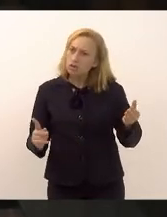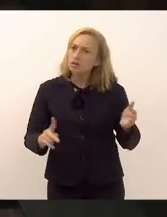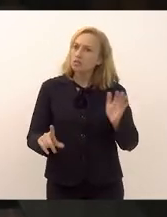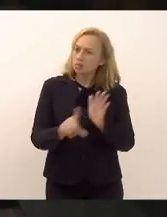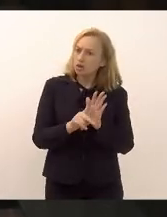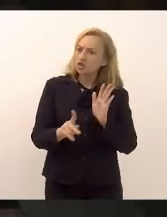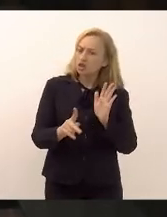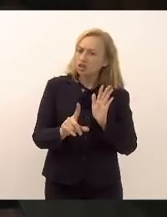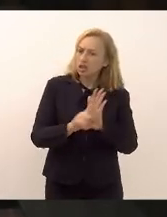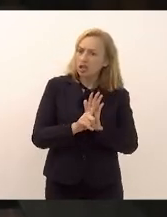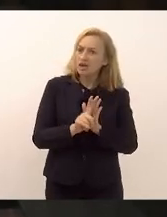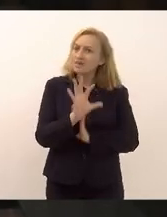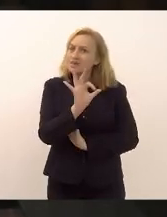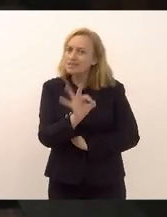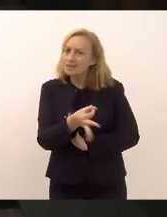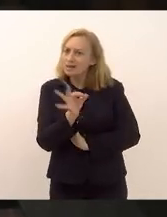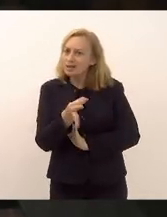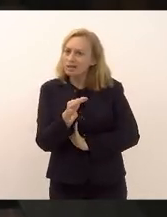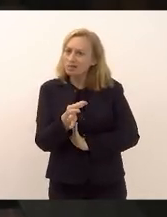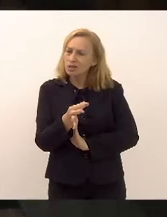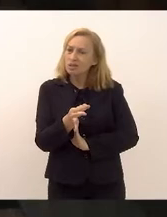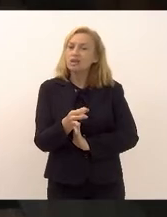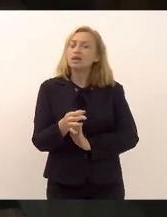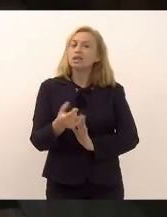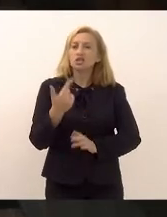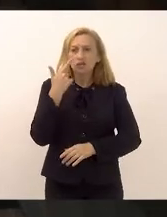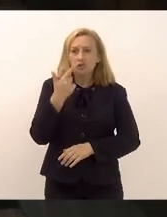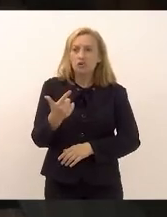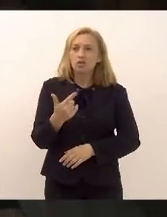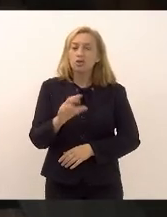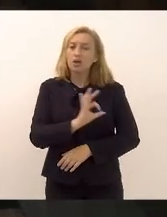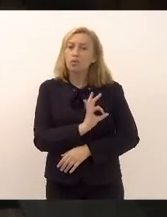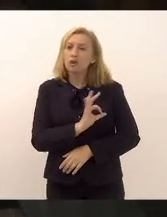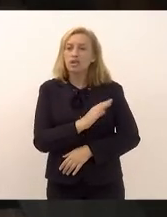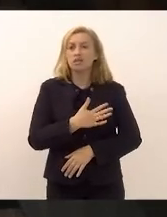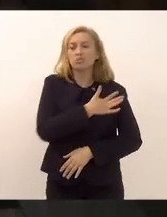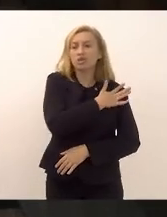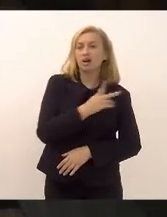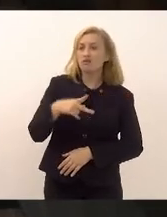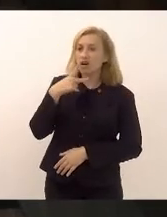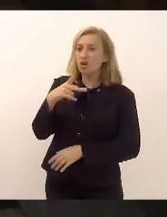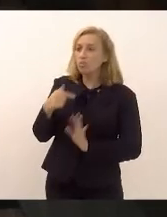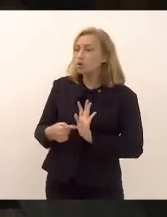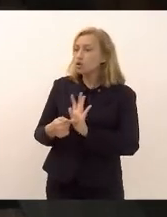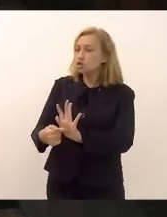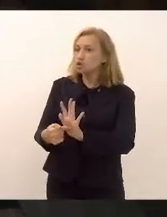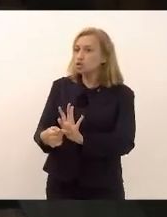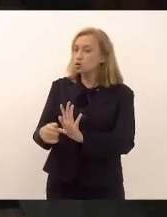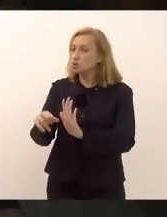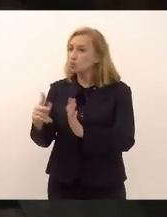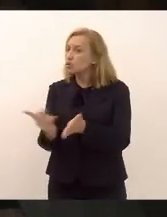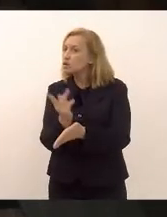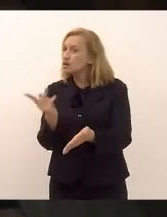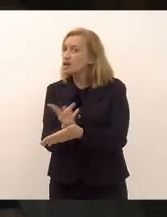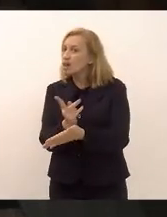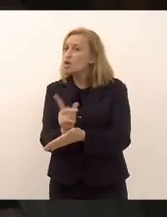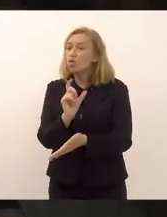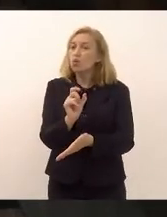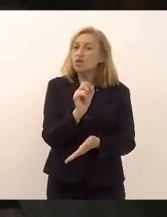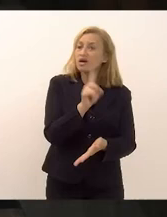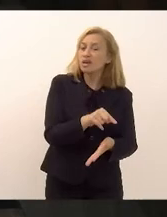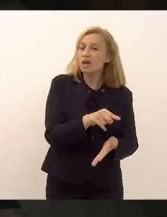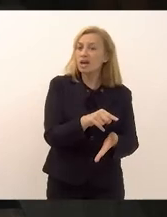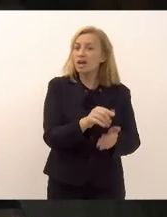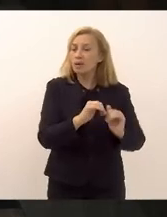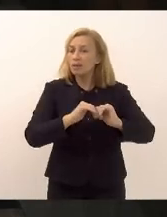lei e, formalmente, naquele processo também, a Polícia Militar se manifestou apontando as inconsistências do que é partilhar